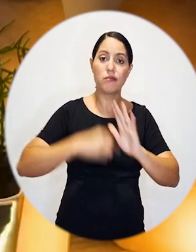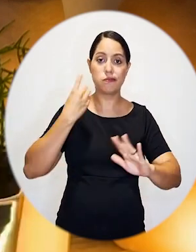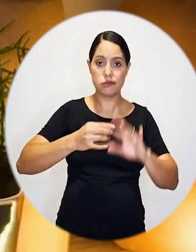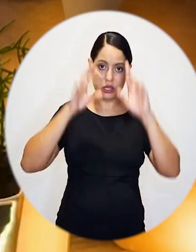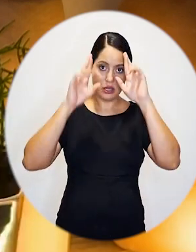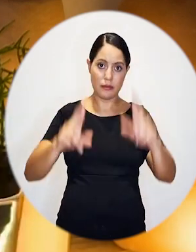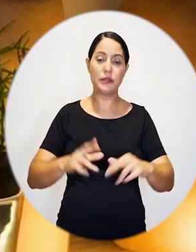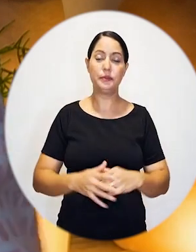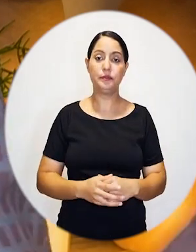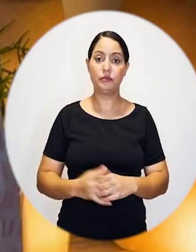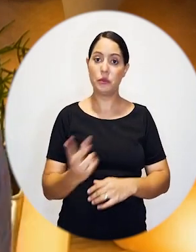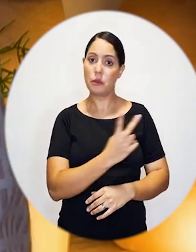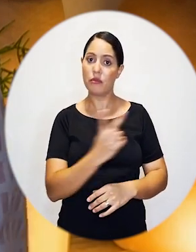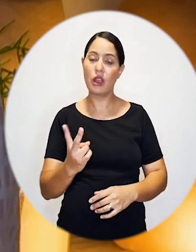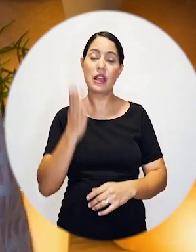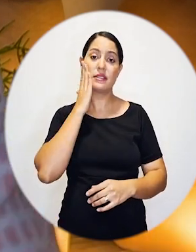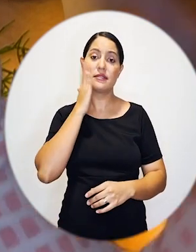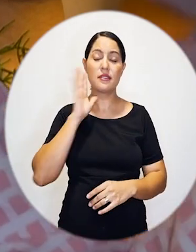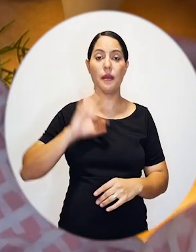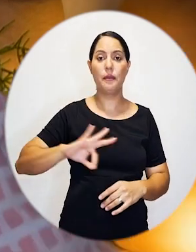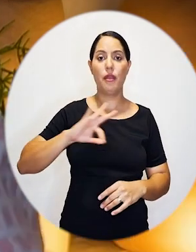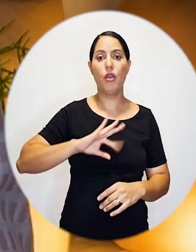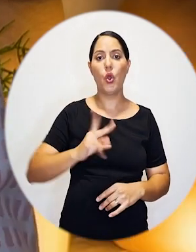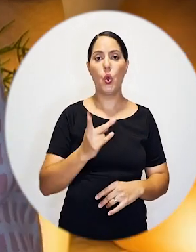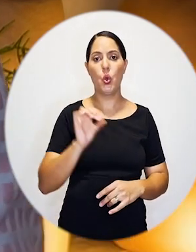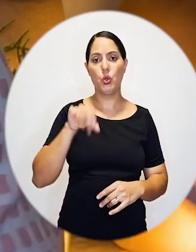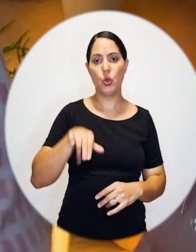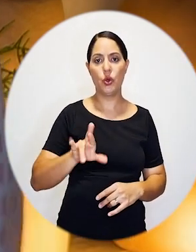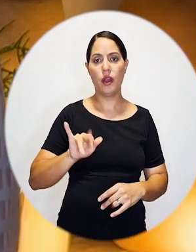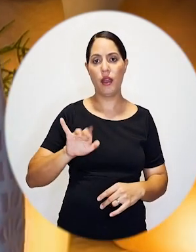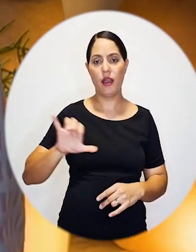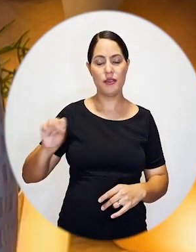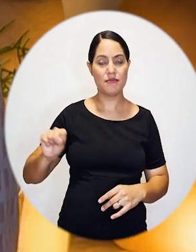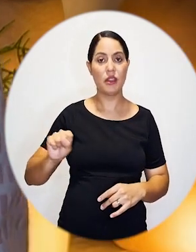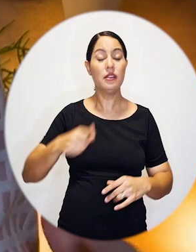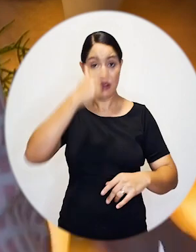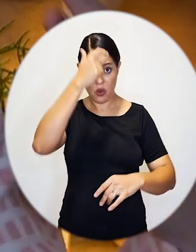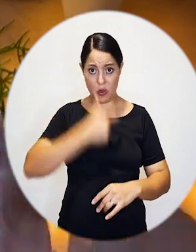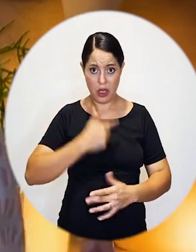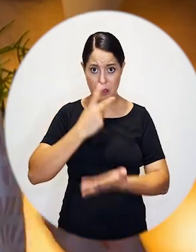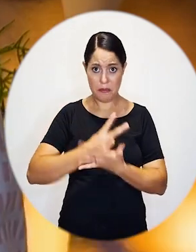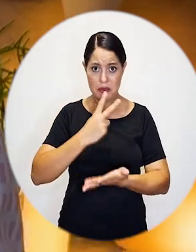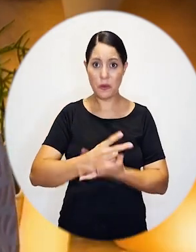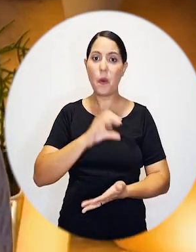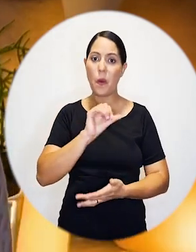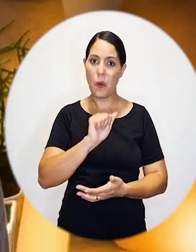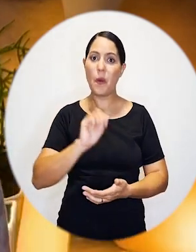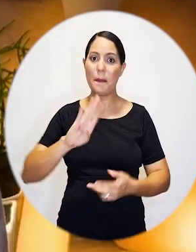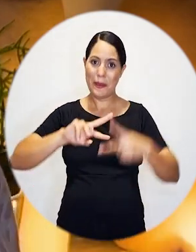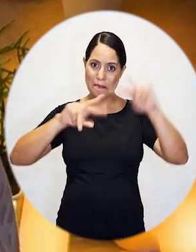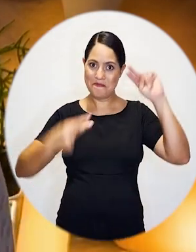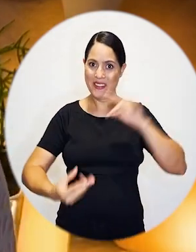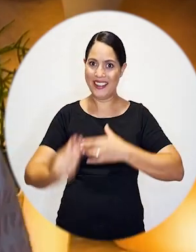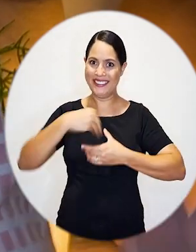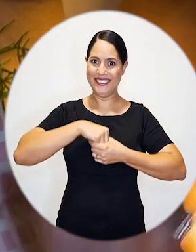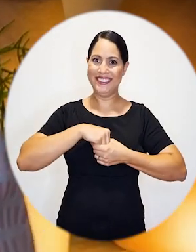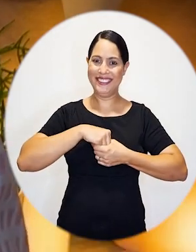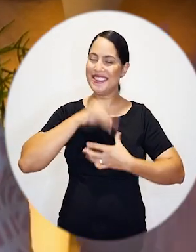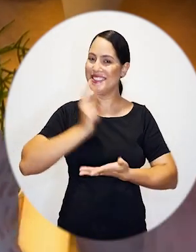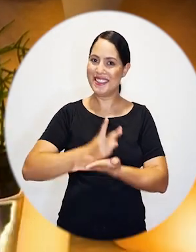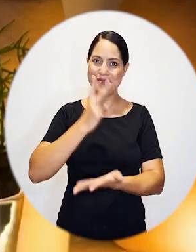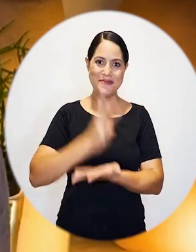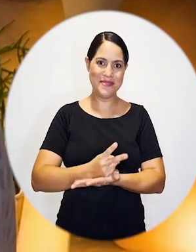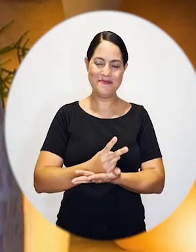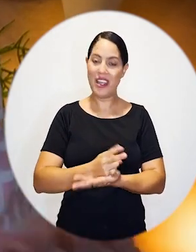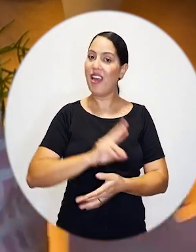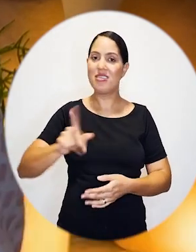que ser respeitadas, as duas partes acham que o advogado tem direito a honorários. Então, assim, eu sempre vou ter tipo sanguíneo